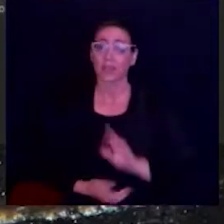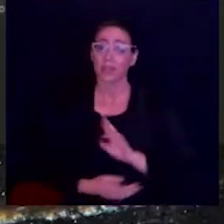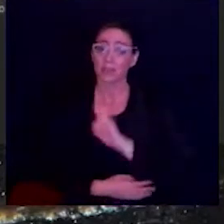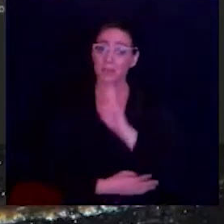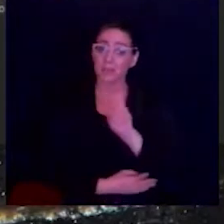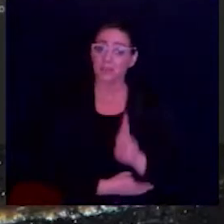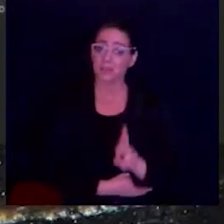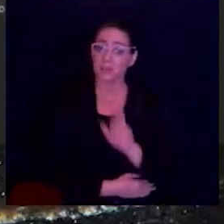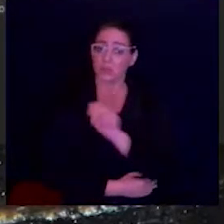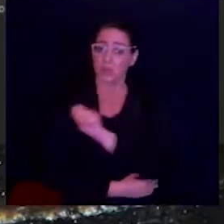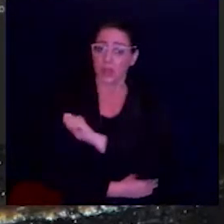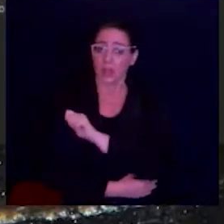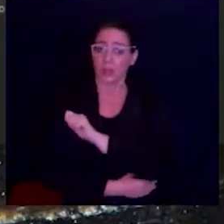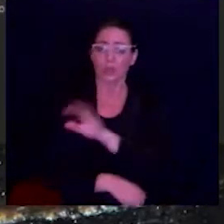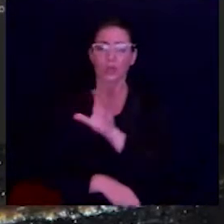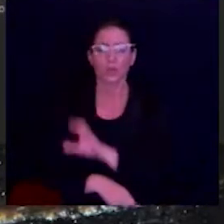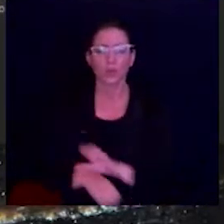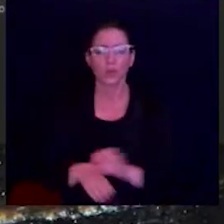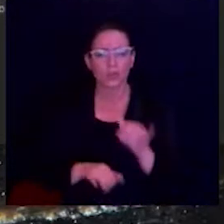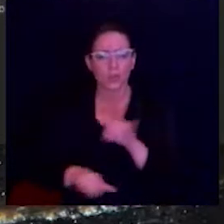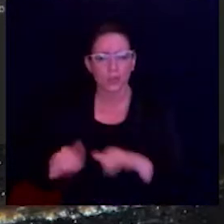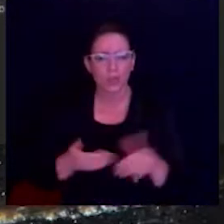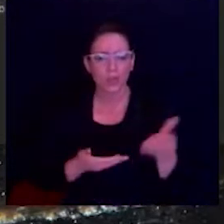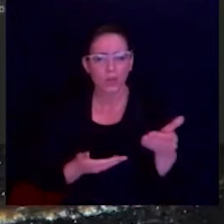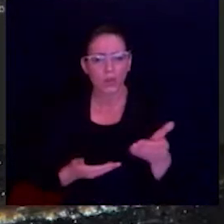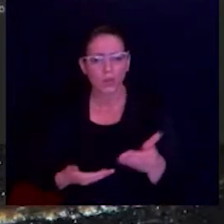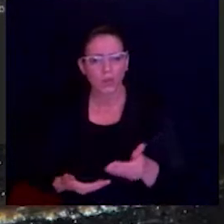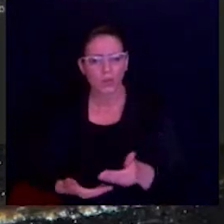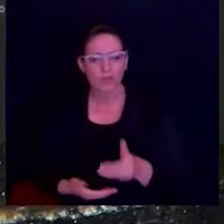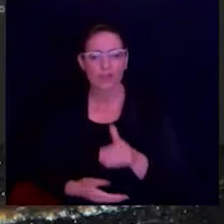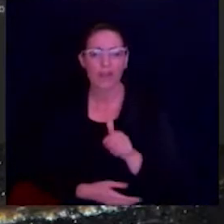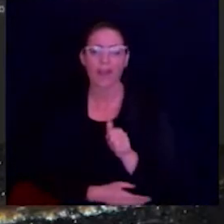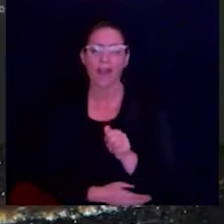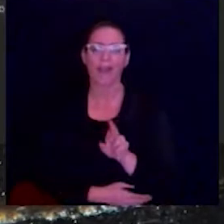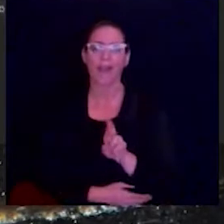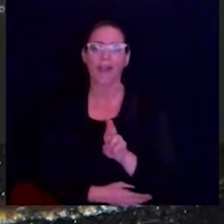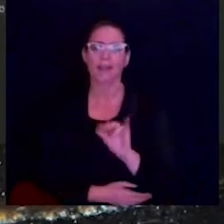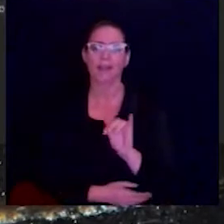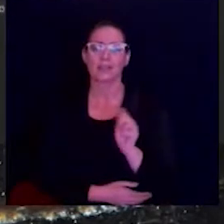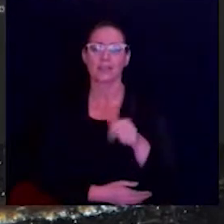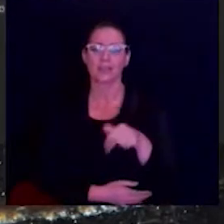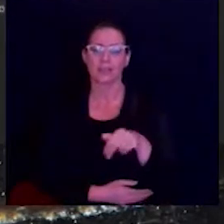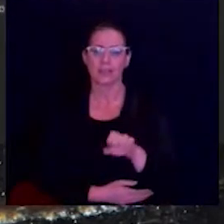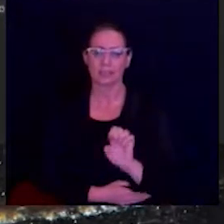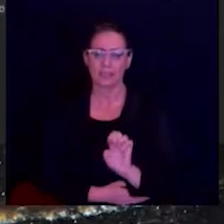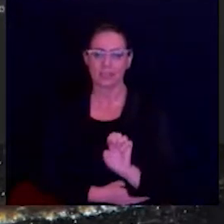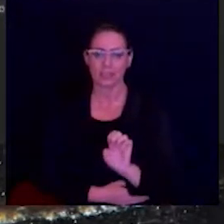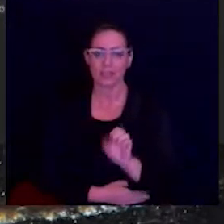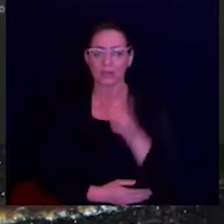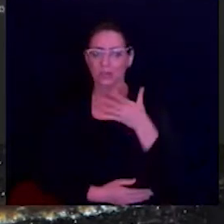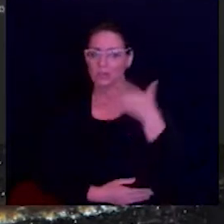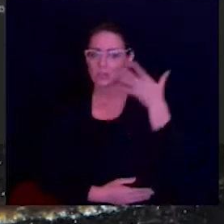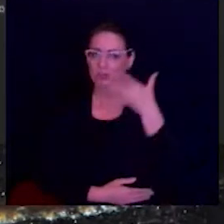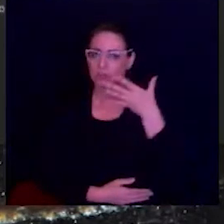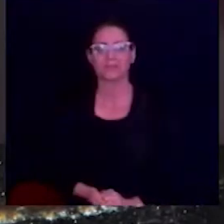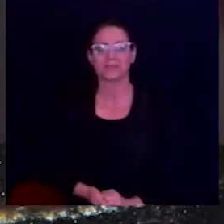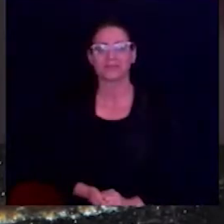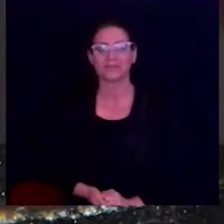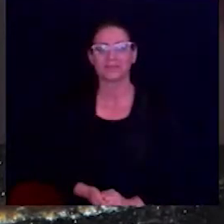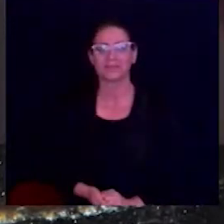Representando as bacharelas do curso de Química, convidamos Ariane D'Agostini Hashi para proferir o seu